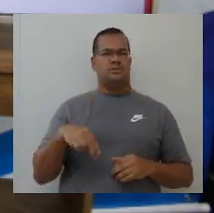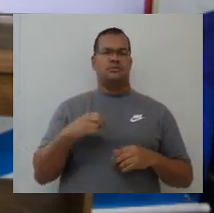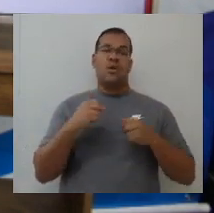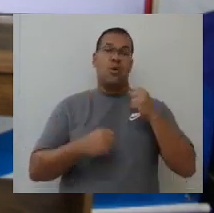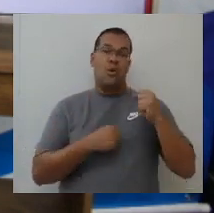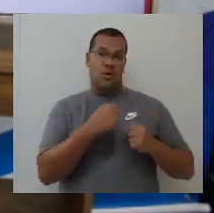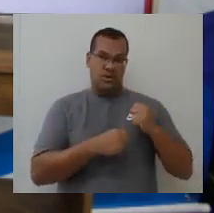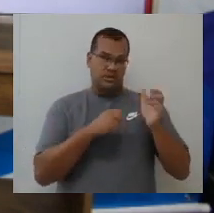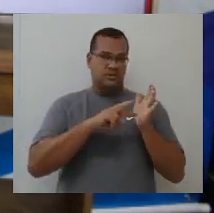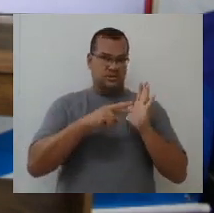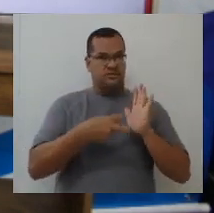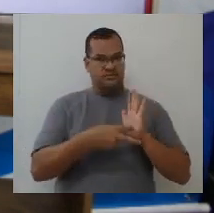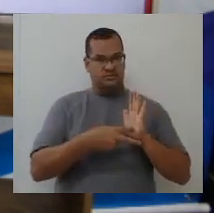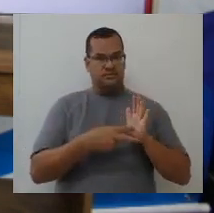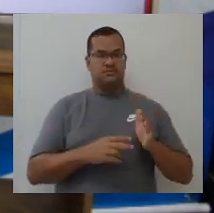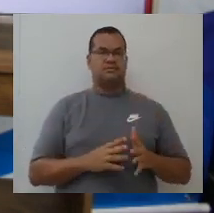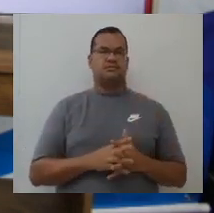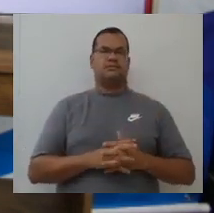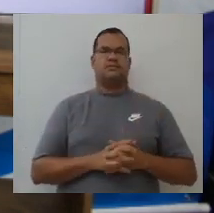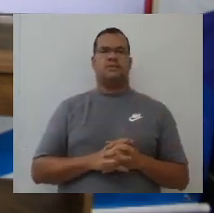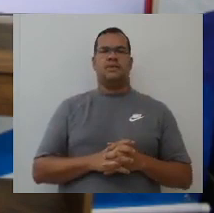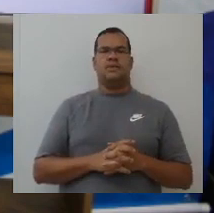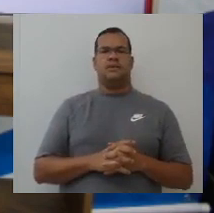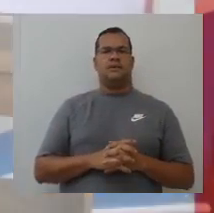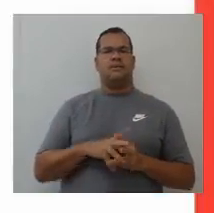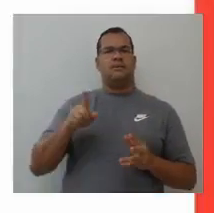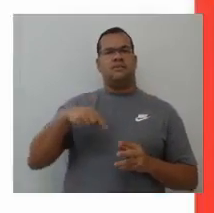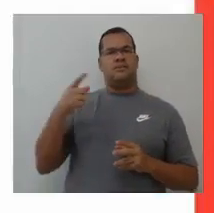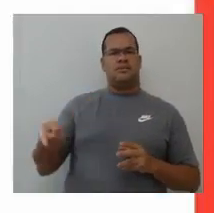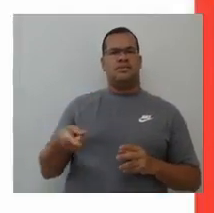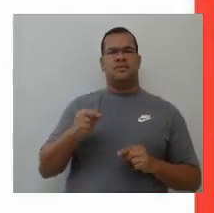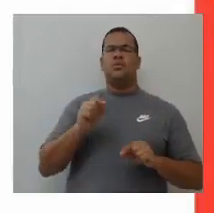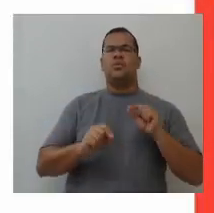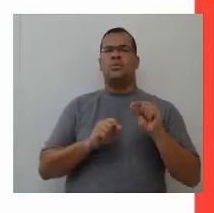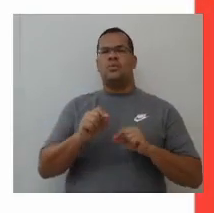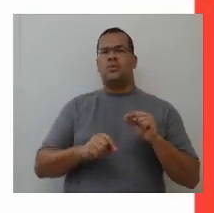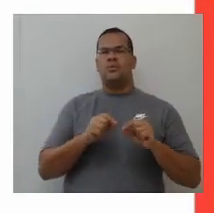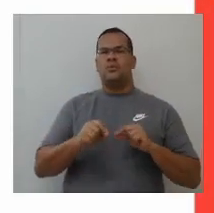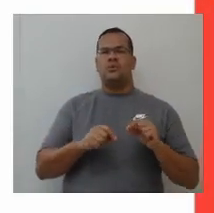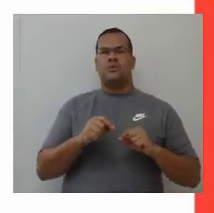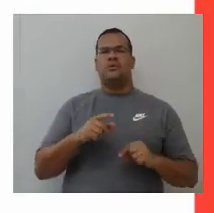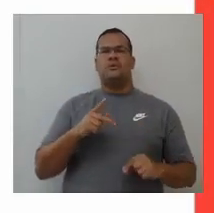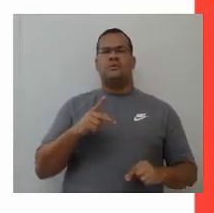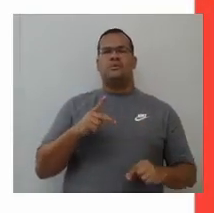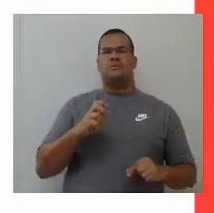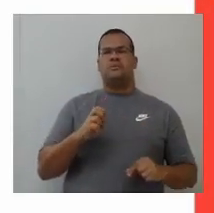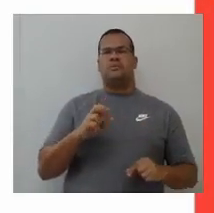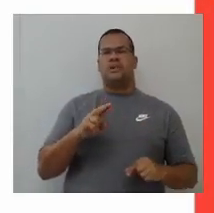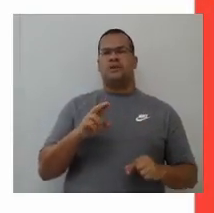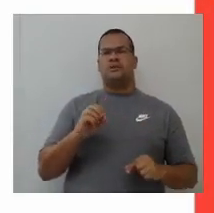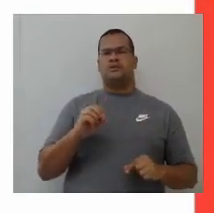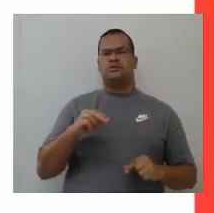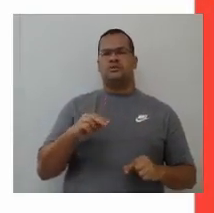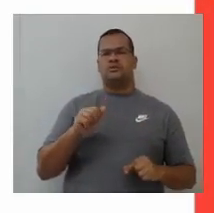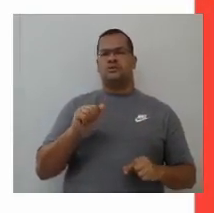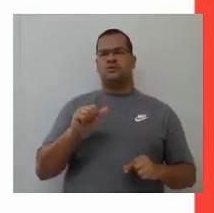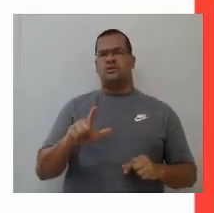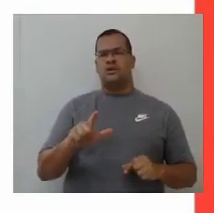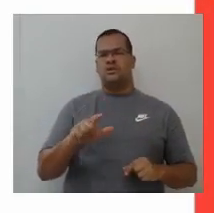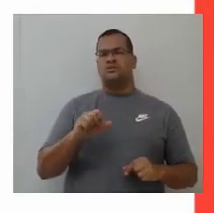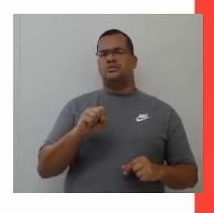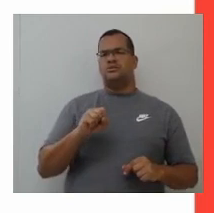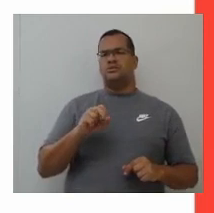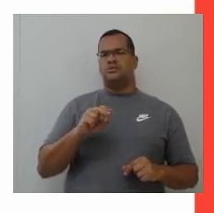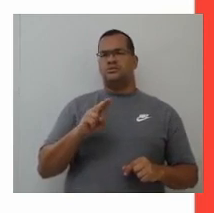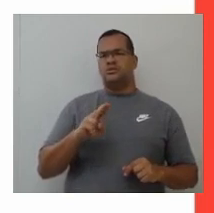correr, beleza? Próximo. O que são os Personal Subject Pronouns e para